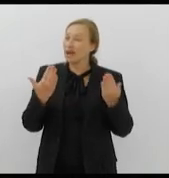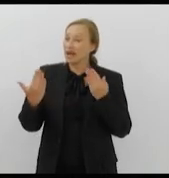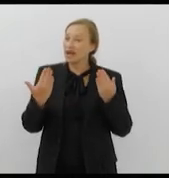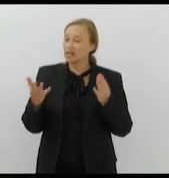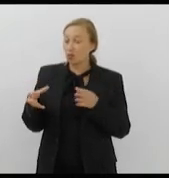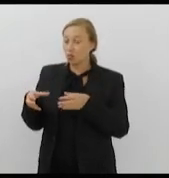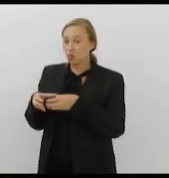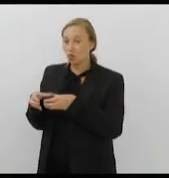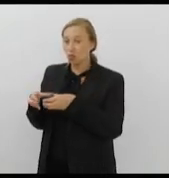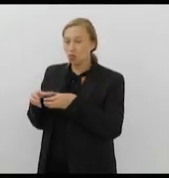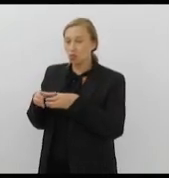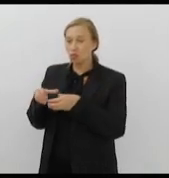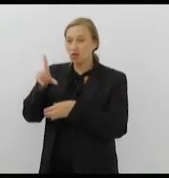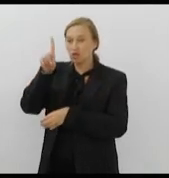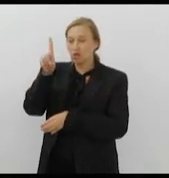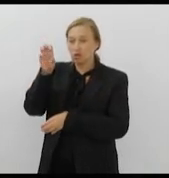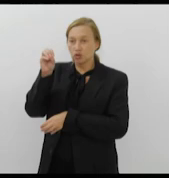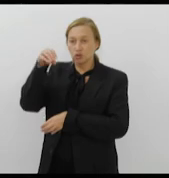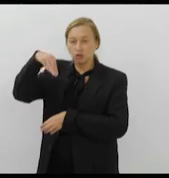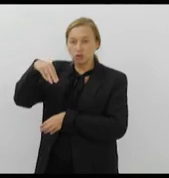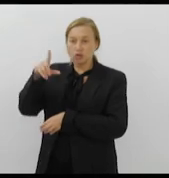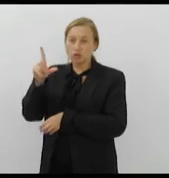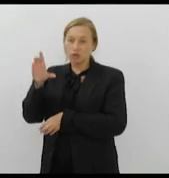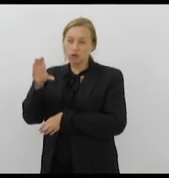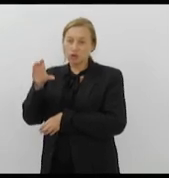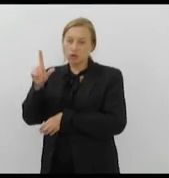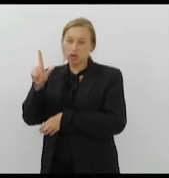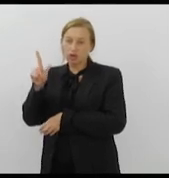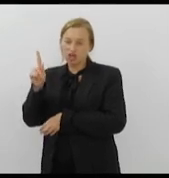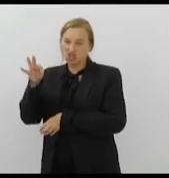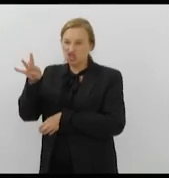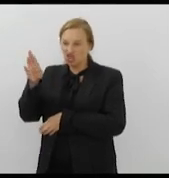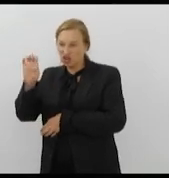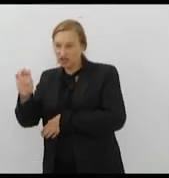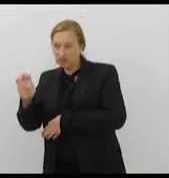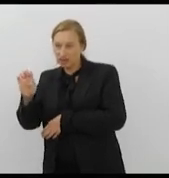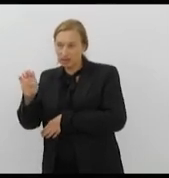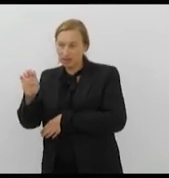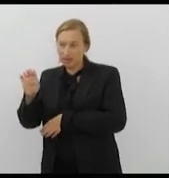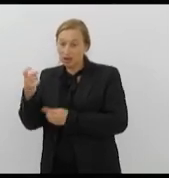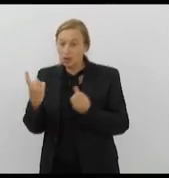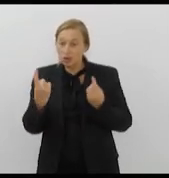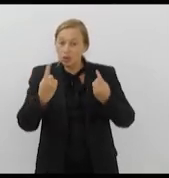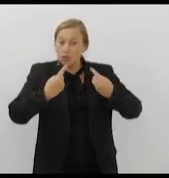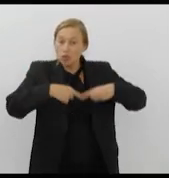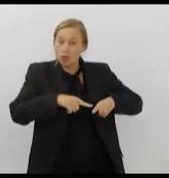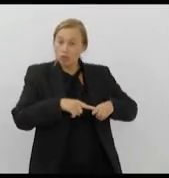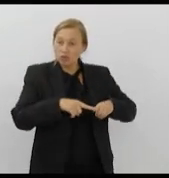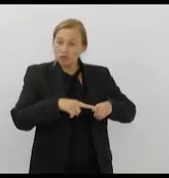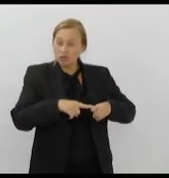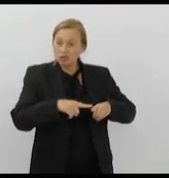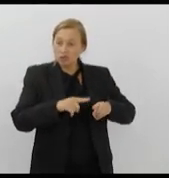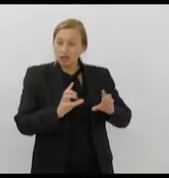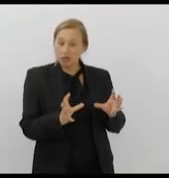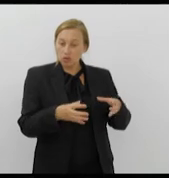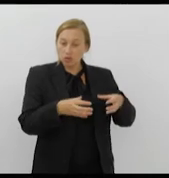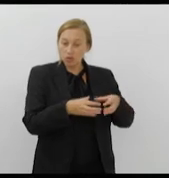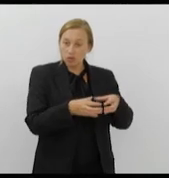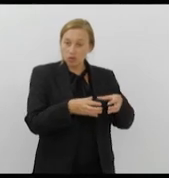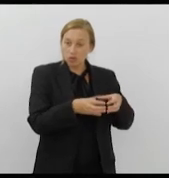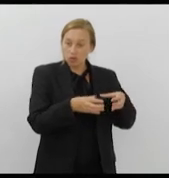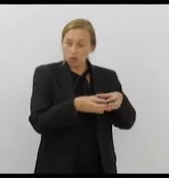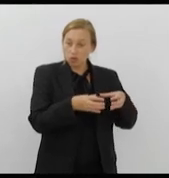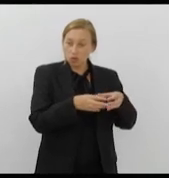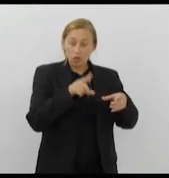né, enfrentando as armaduras reais. Então, as Olimpíadas também estão servindo